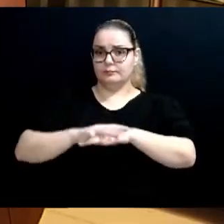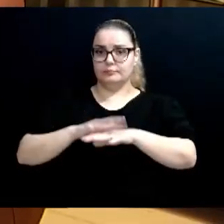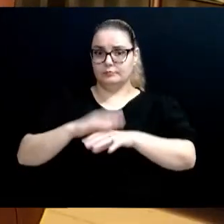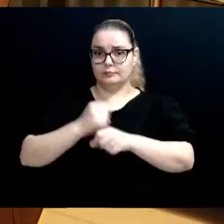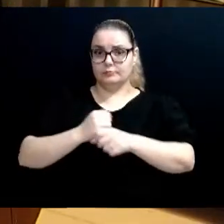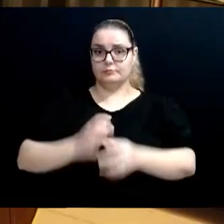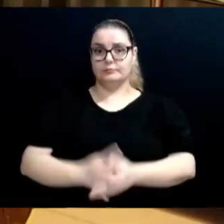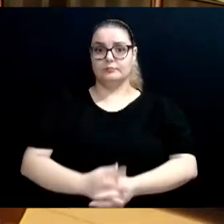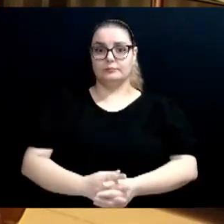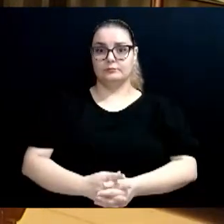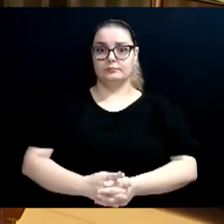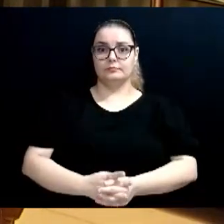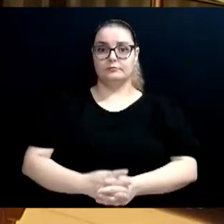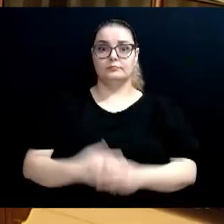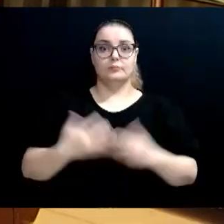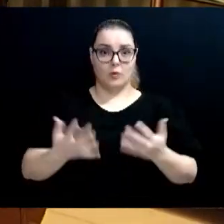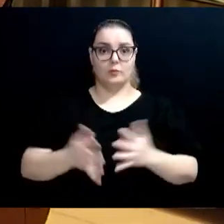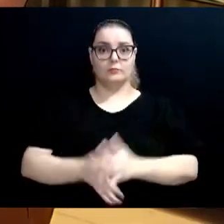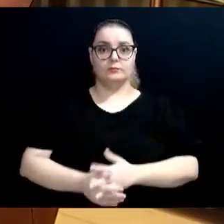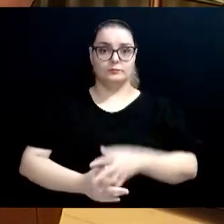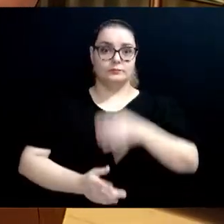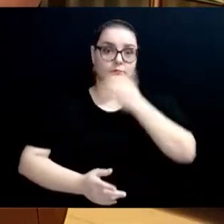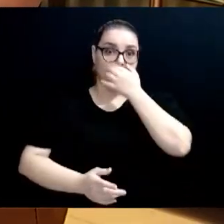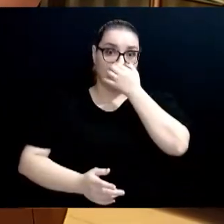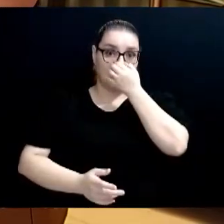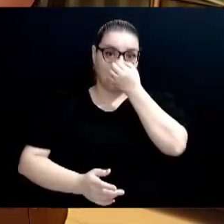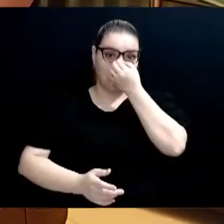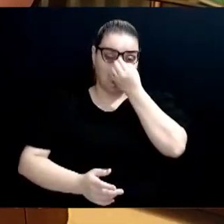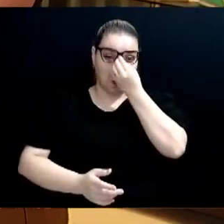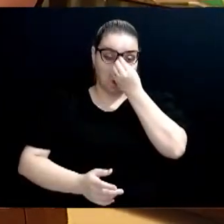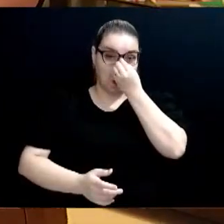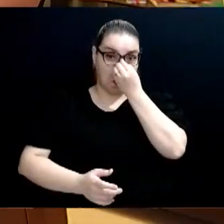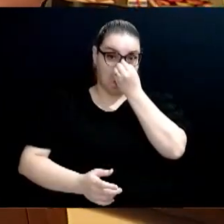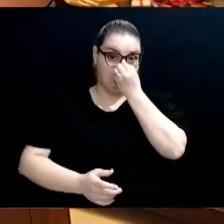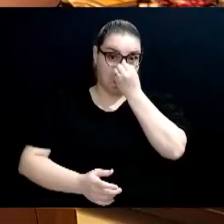vocês fazem isso? Que conta é essa? Vamos lá.